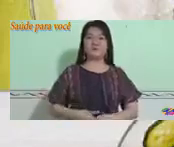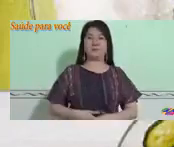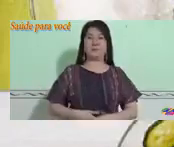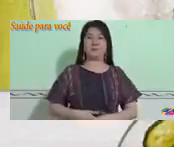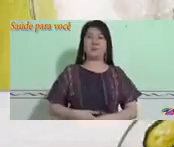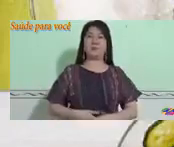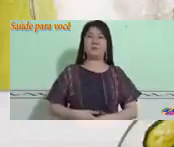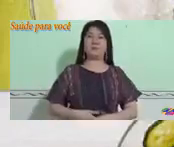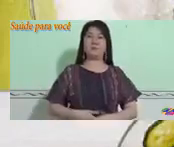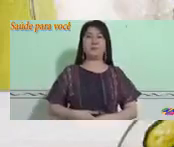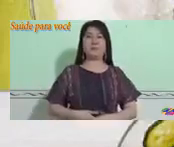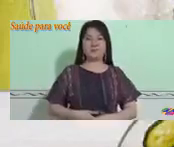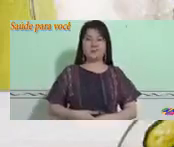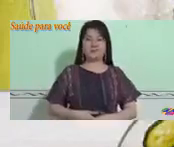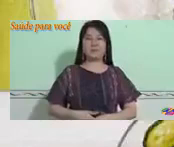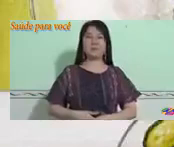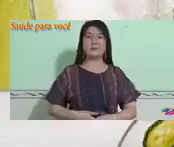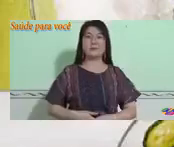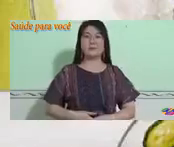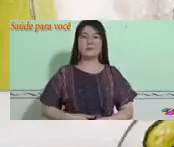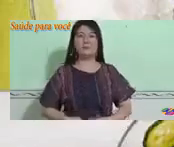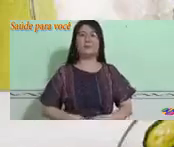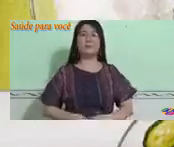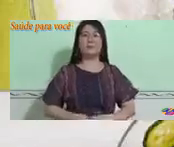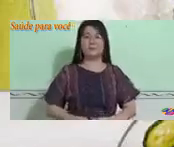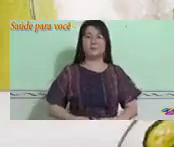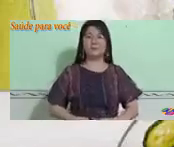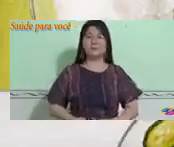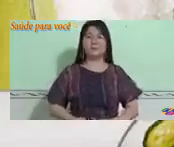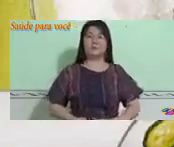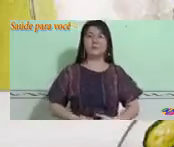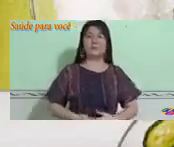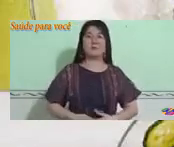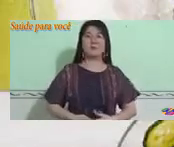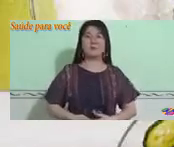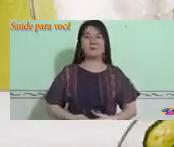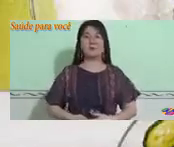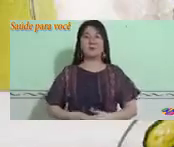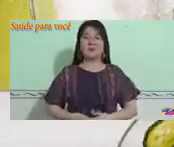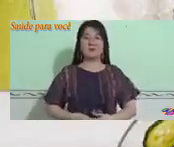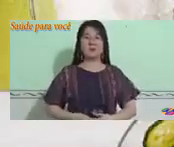NCIADERLACCDOTUSSXUAISDURANTERUM a determinada fase do mês, vírgula, que é o período fértil, vírgula,